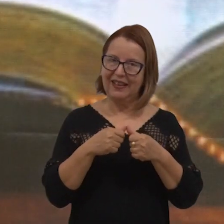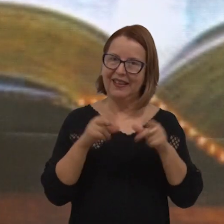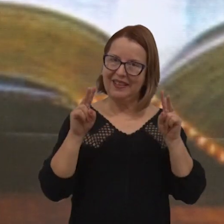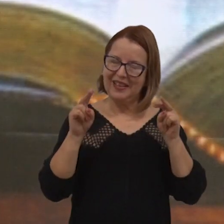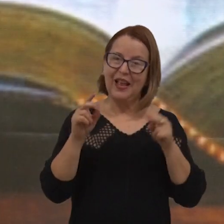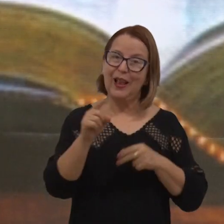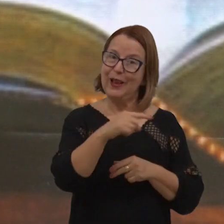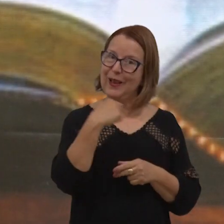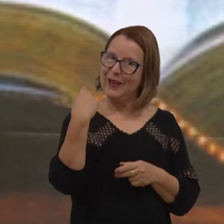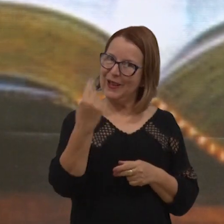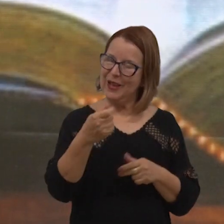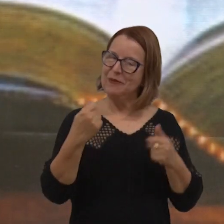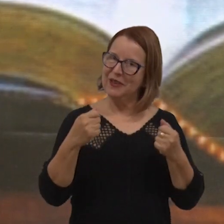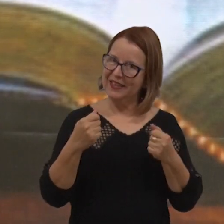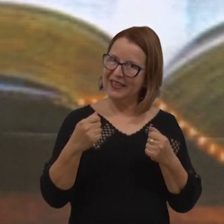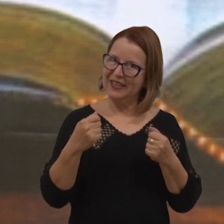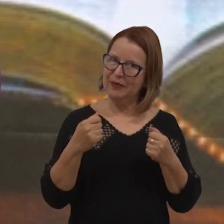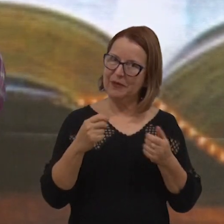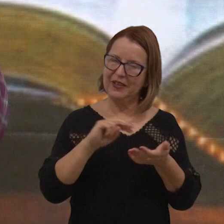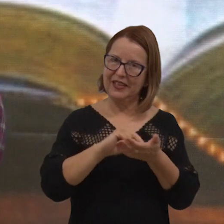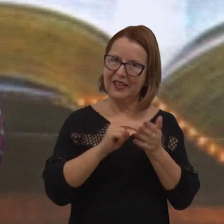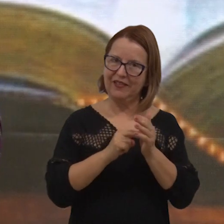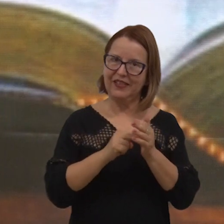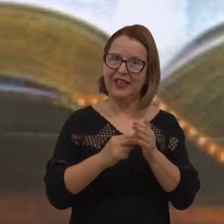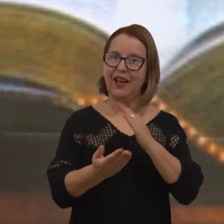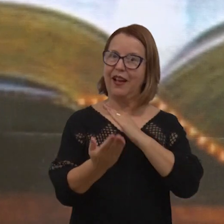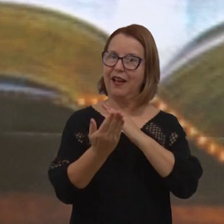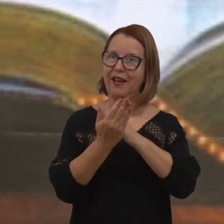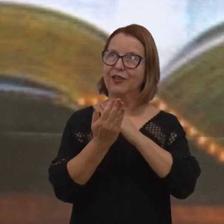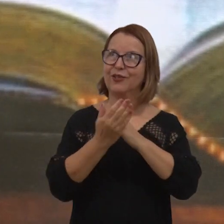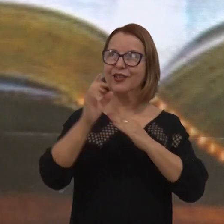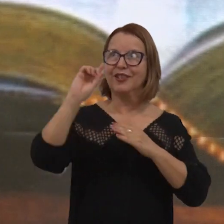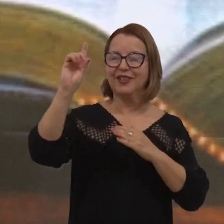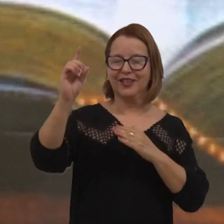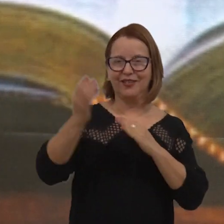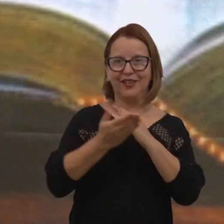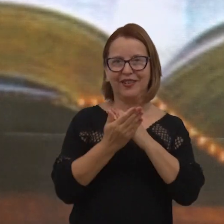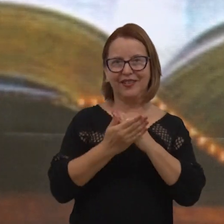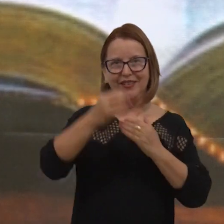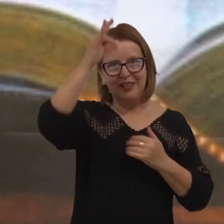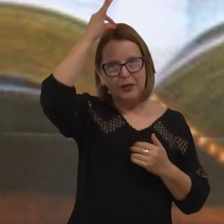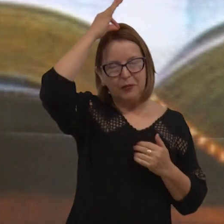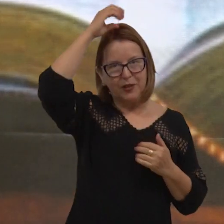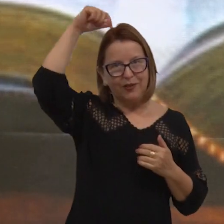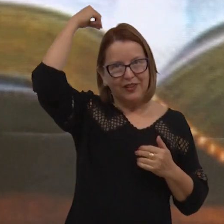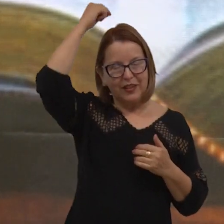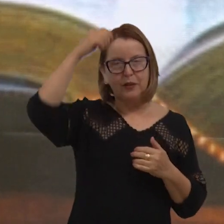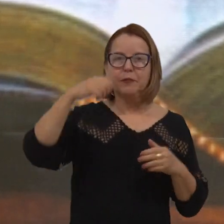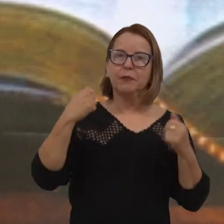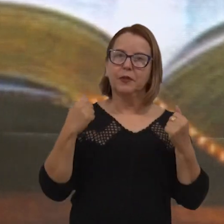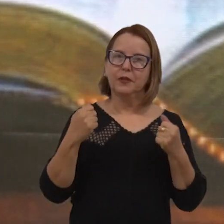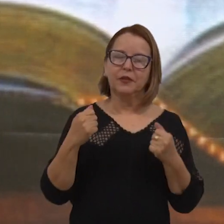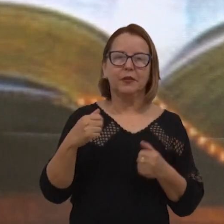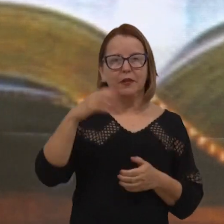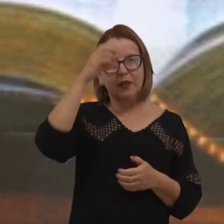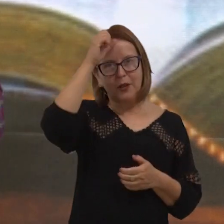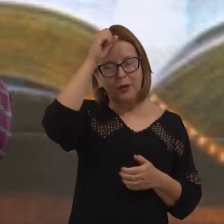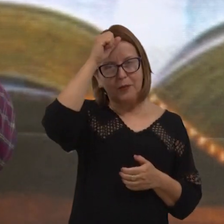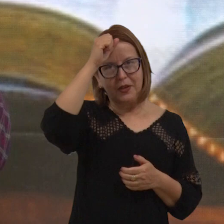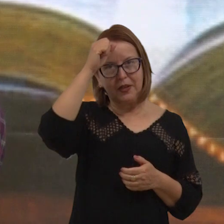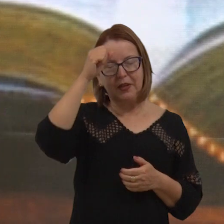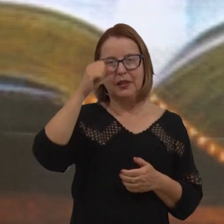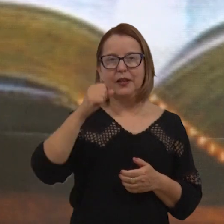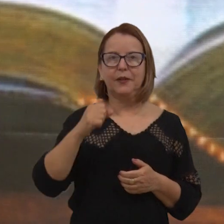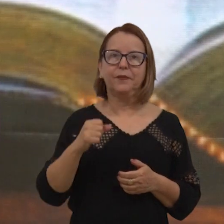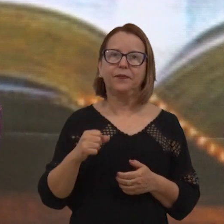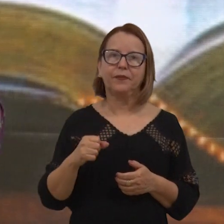precisamos é com a ajuda de Deus, é com o auxílio do Espírito Santo. Nós precisamos aprender a passar pelos